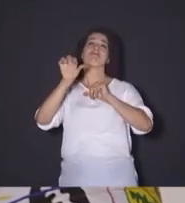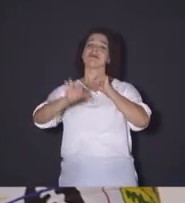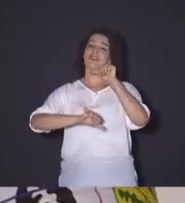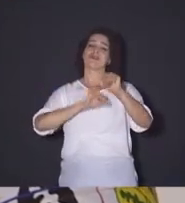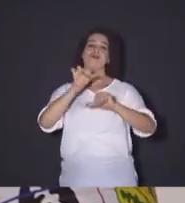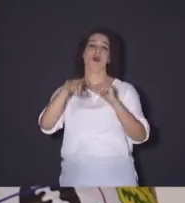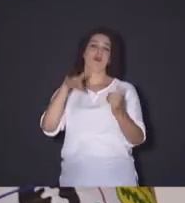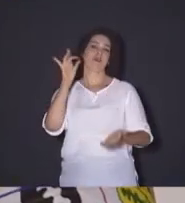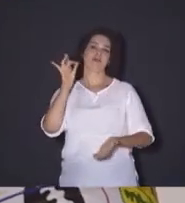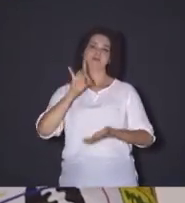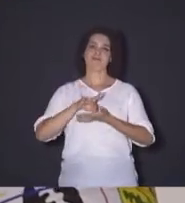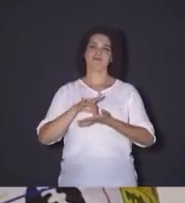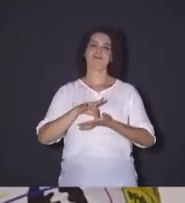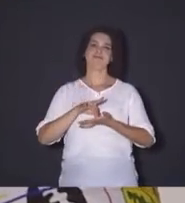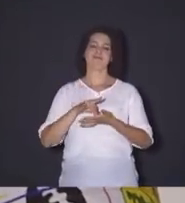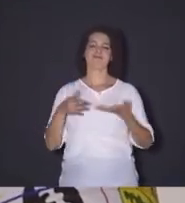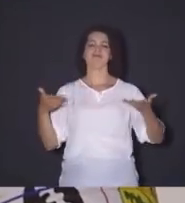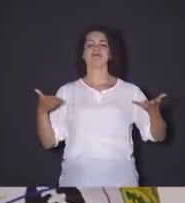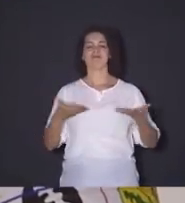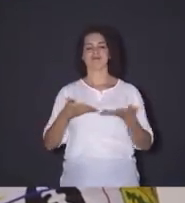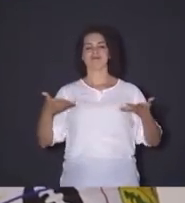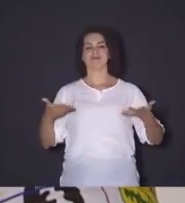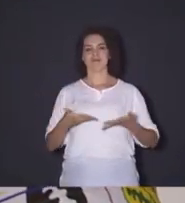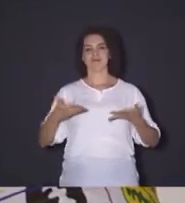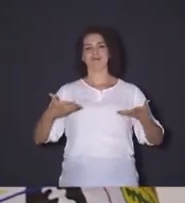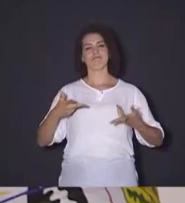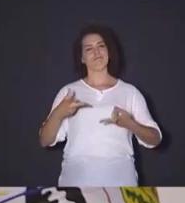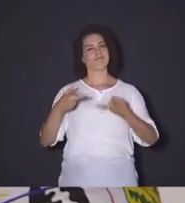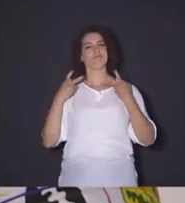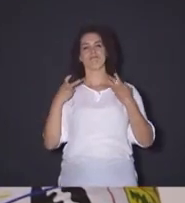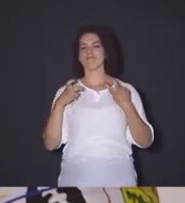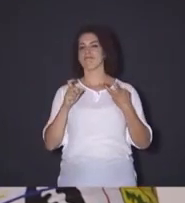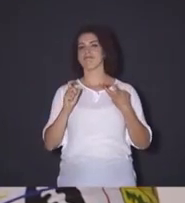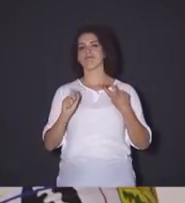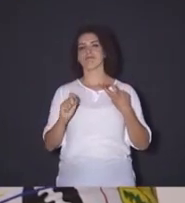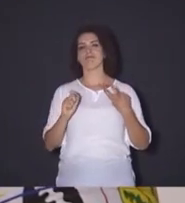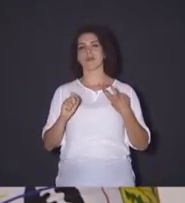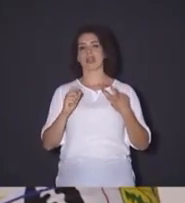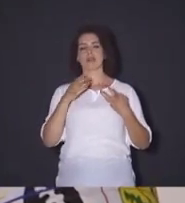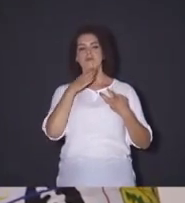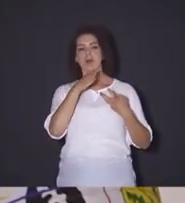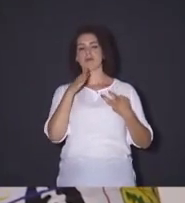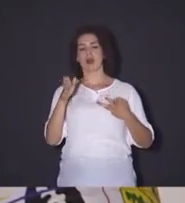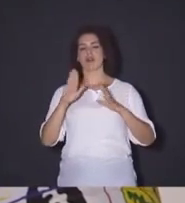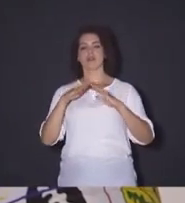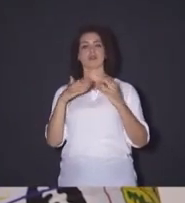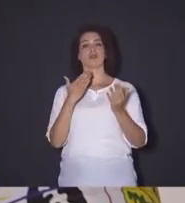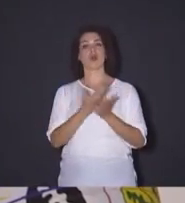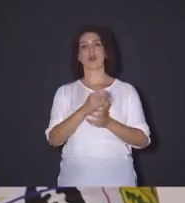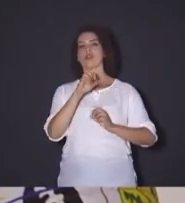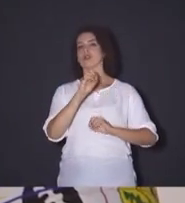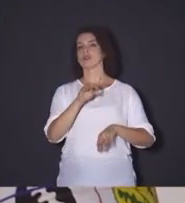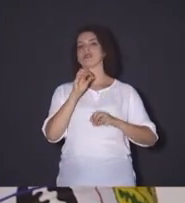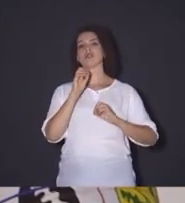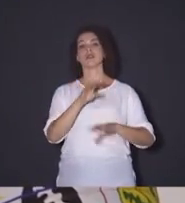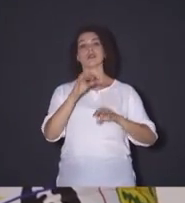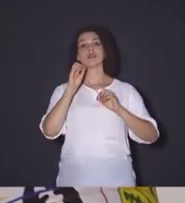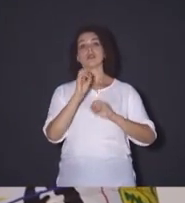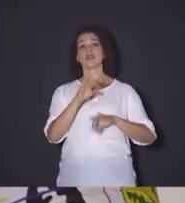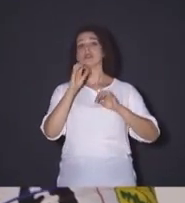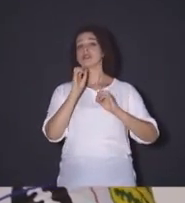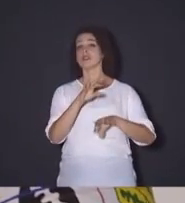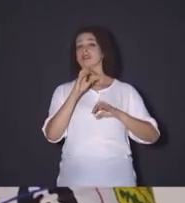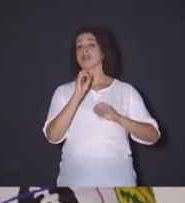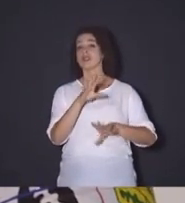realidade hoje o que a gente vê é que nas escolas está sendo ensinado 1 tudo muito muito